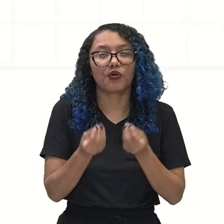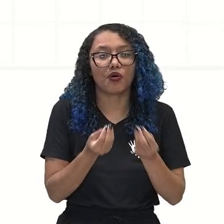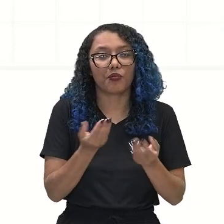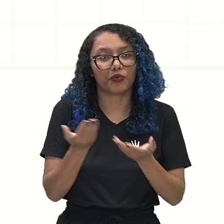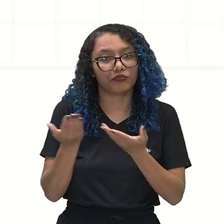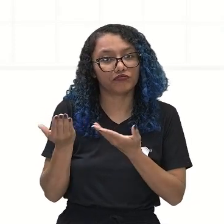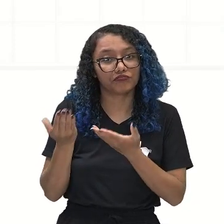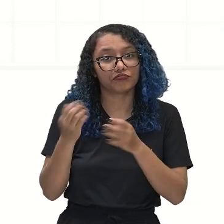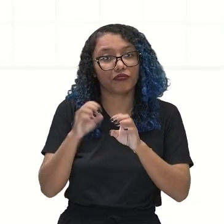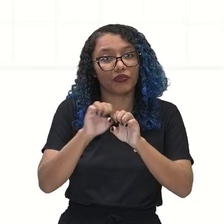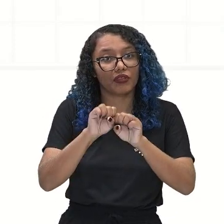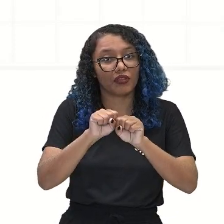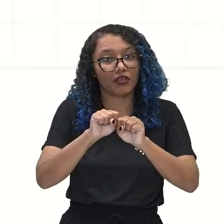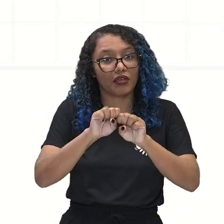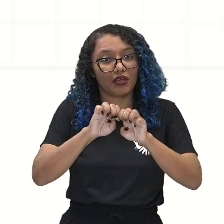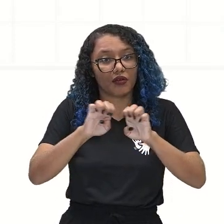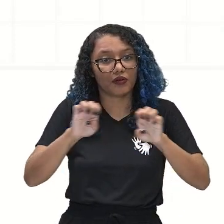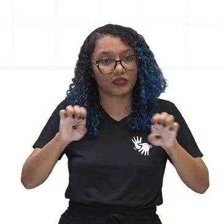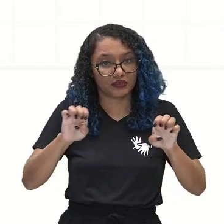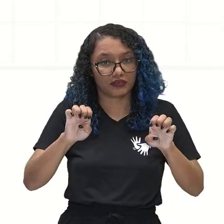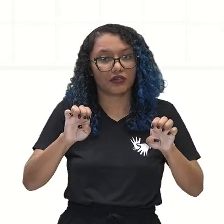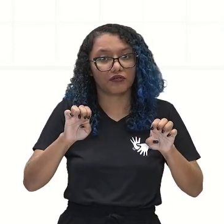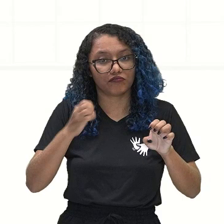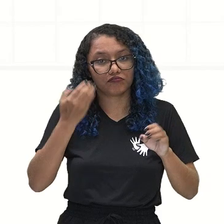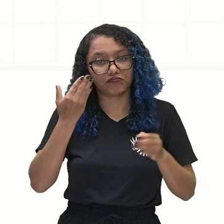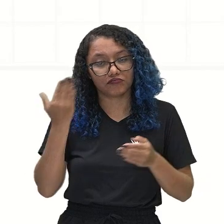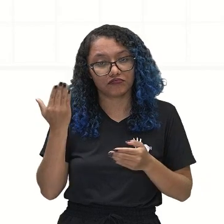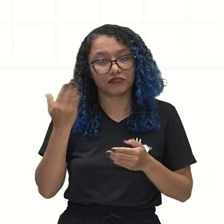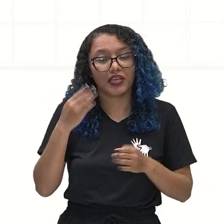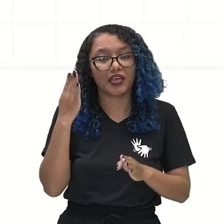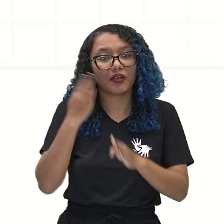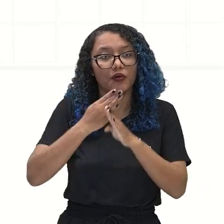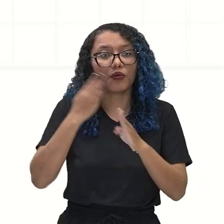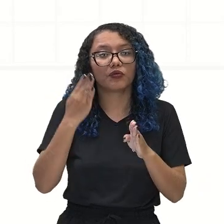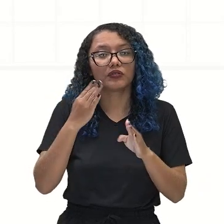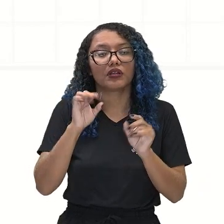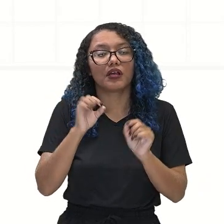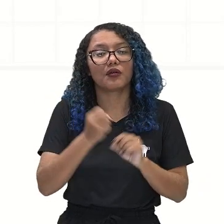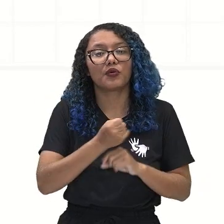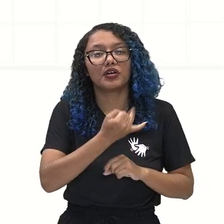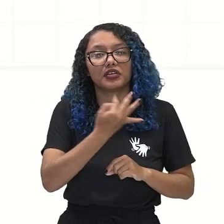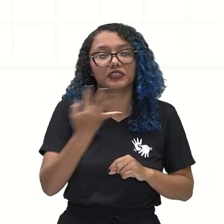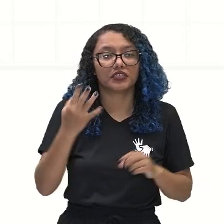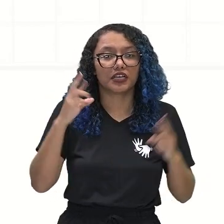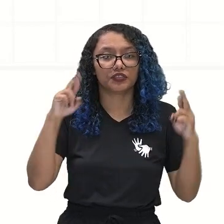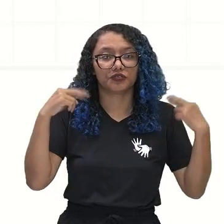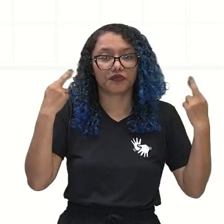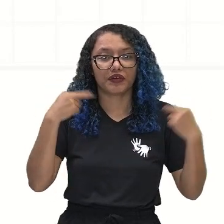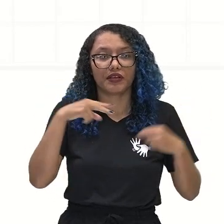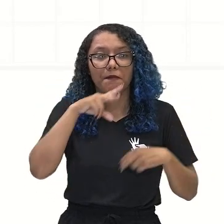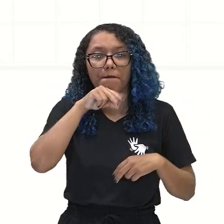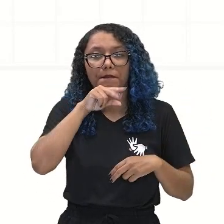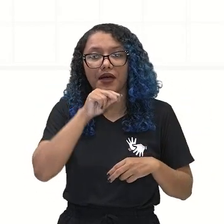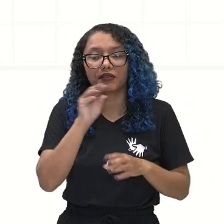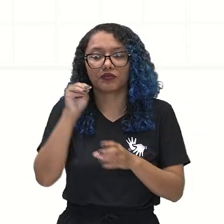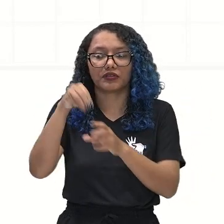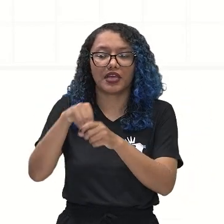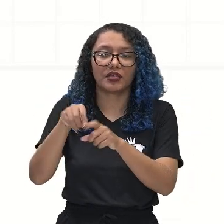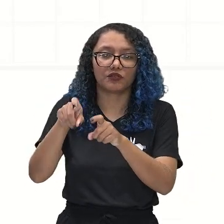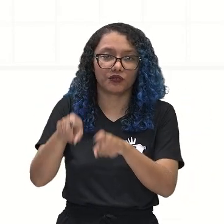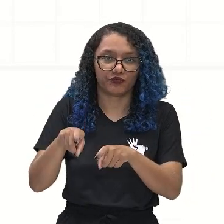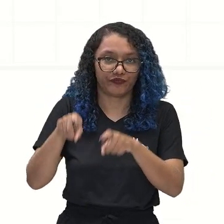equações, determine a quantidade de ovelhas e patos desse sítio. Então,